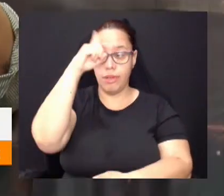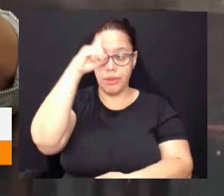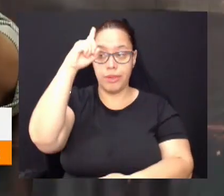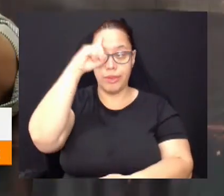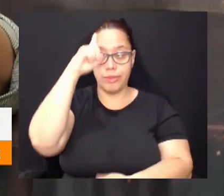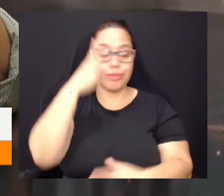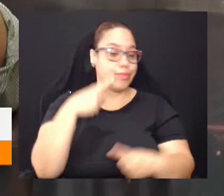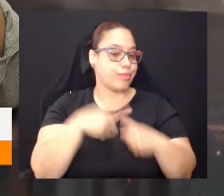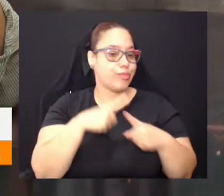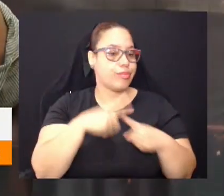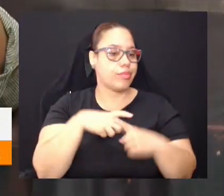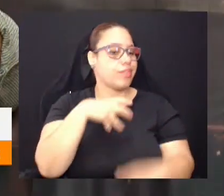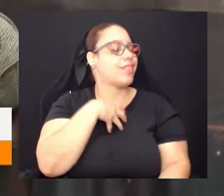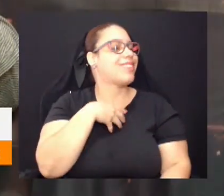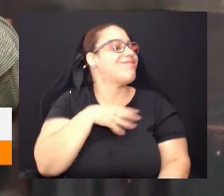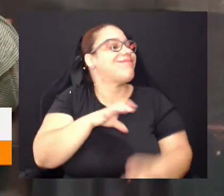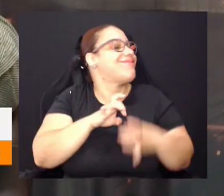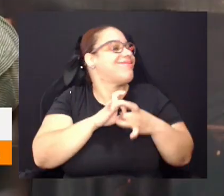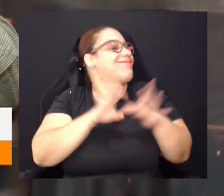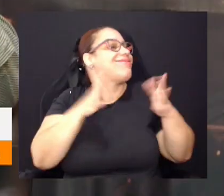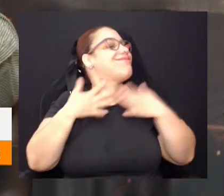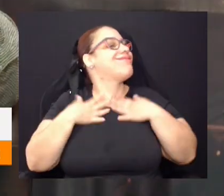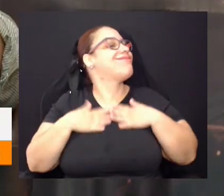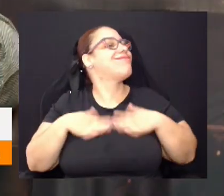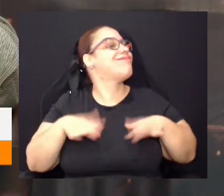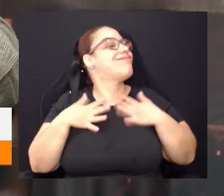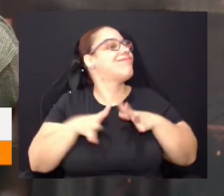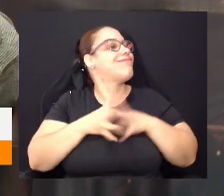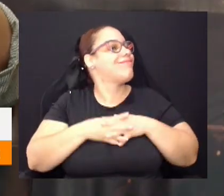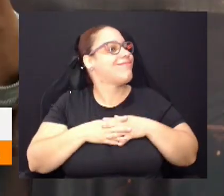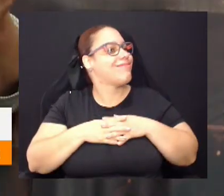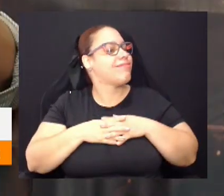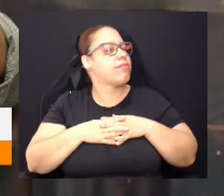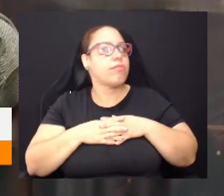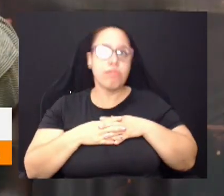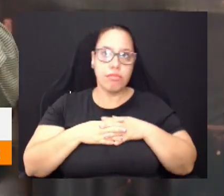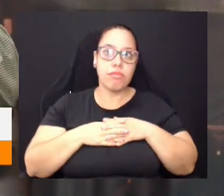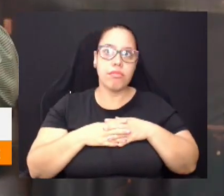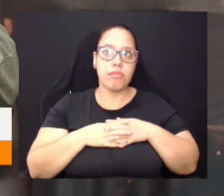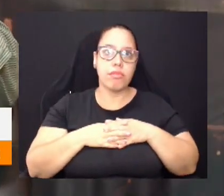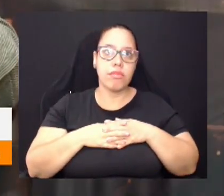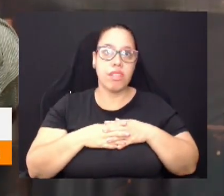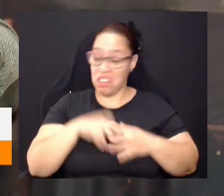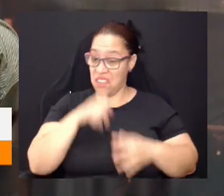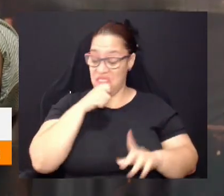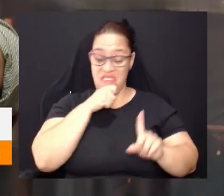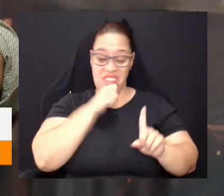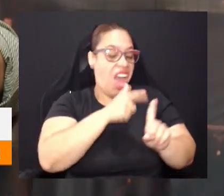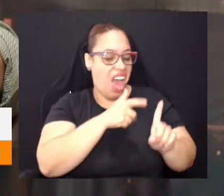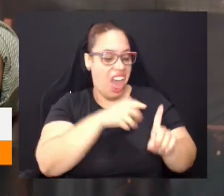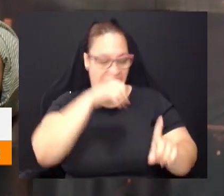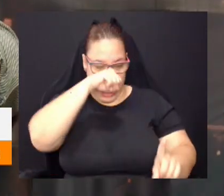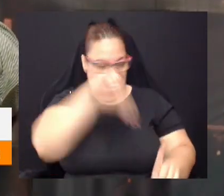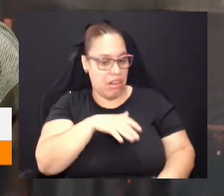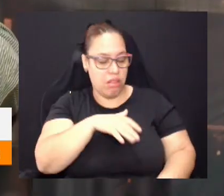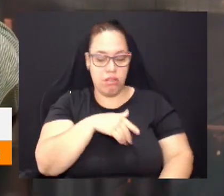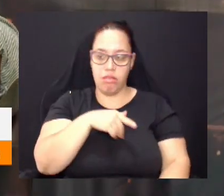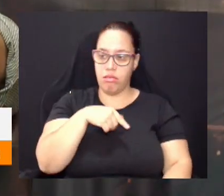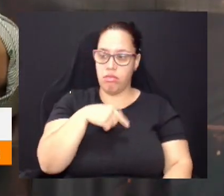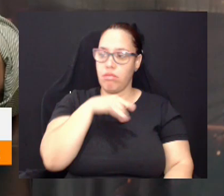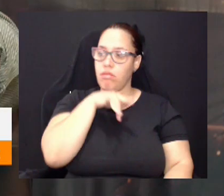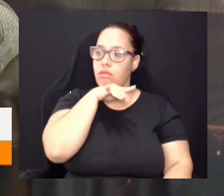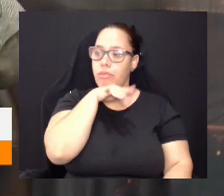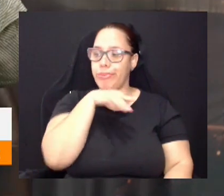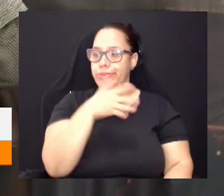sente à vontade de ser mal educado, e isso é muito ruim para a relação, né? Então a